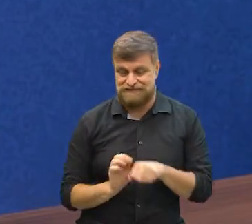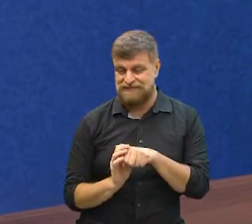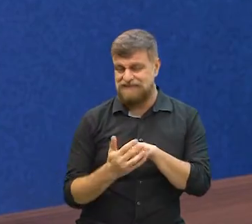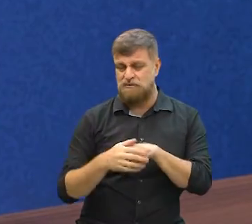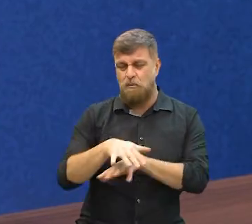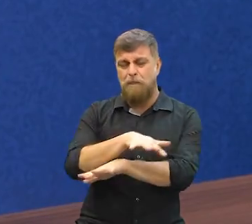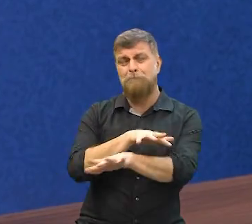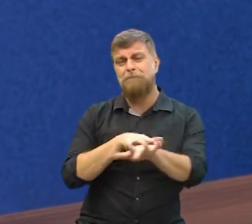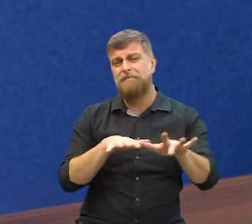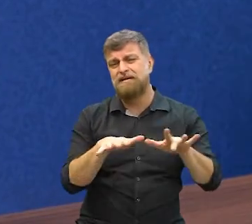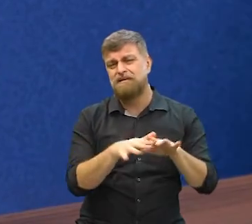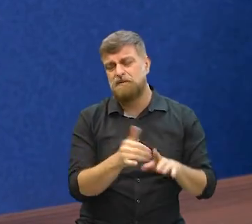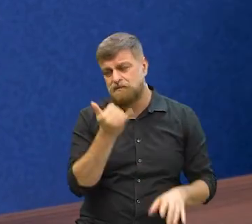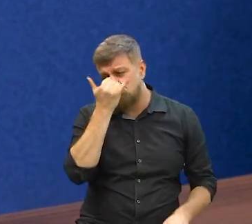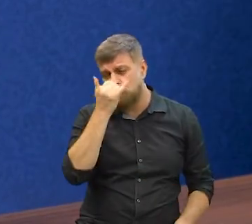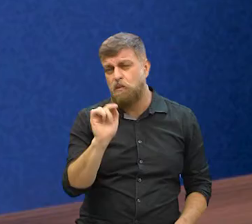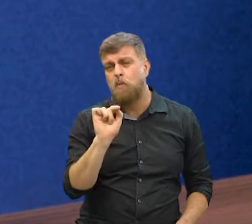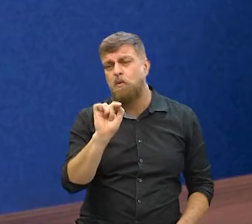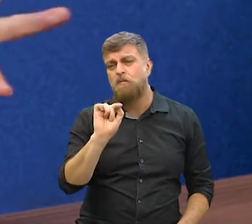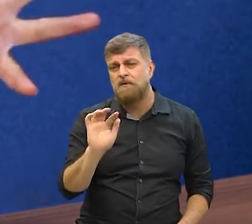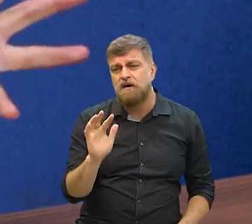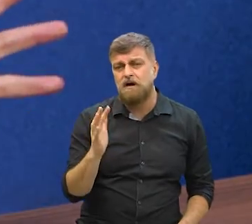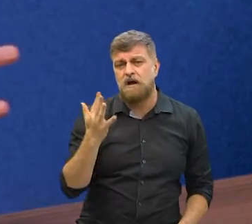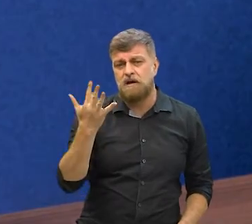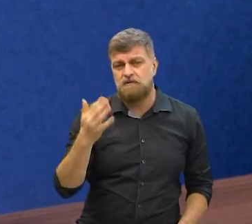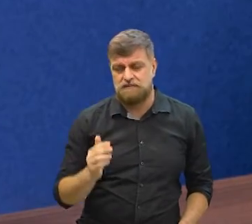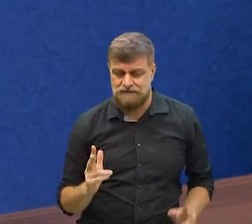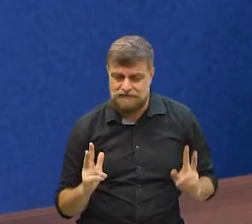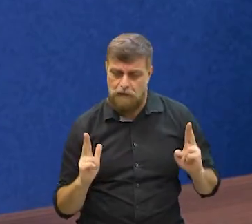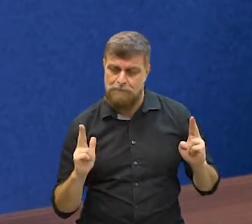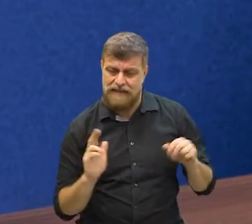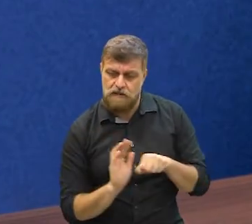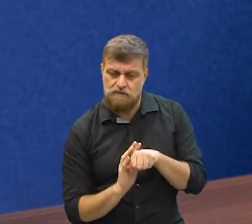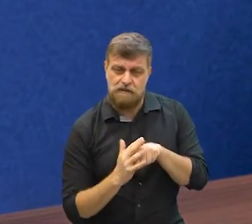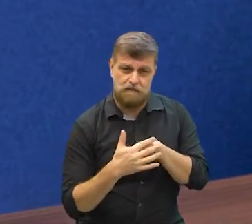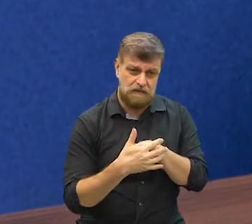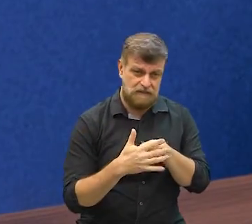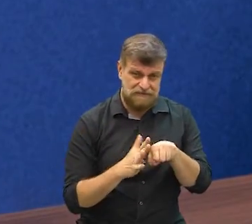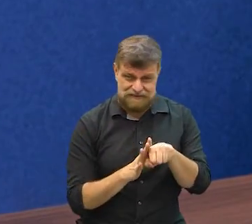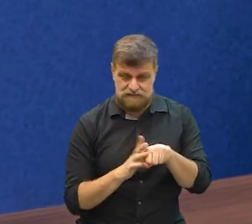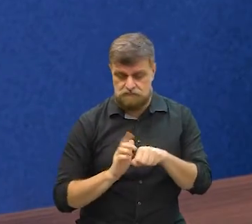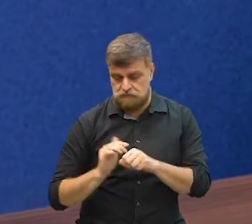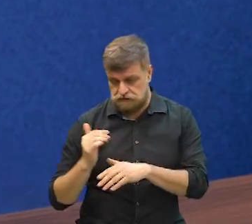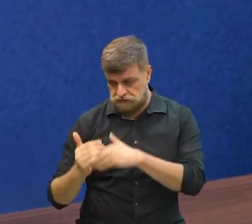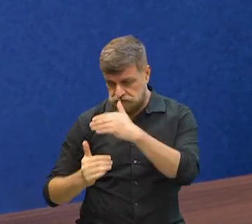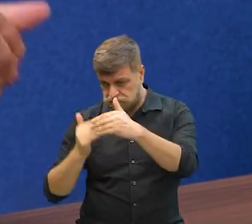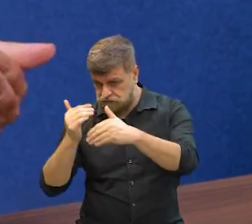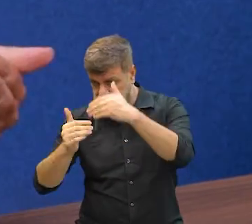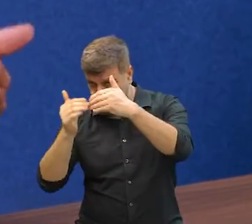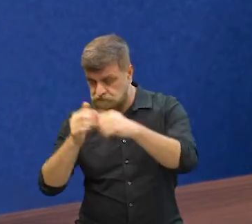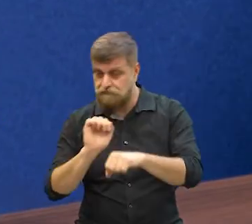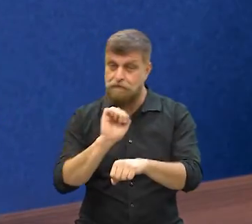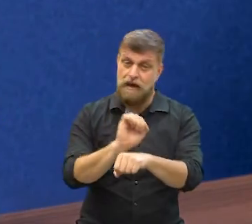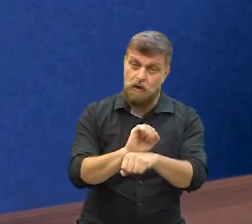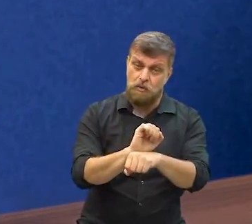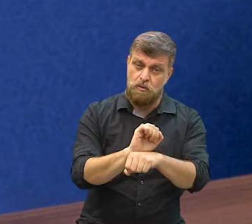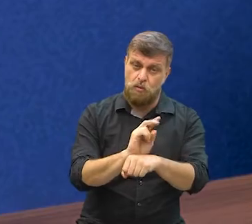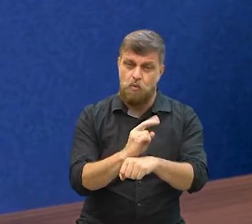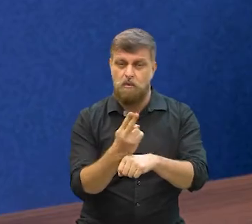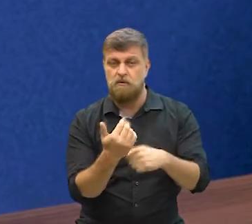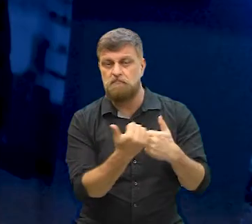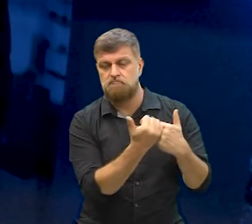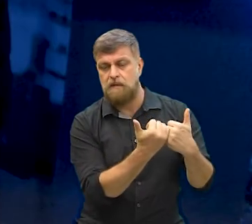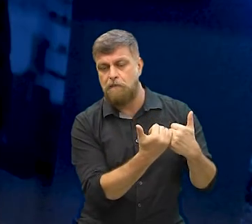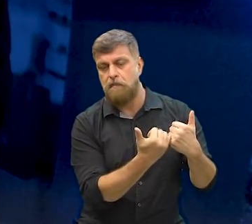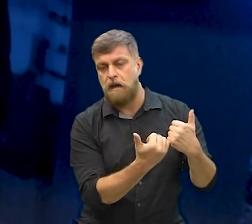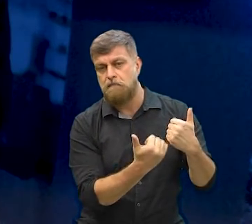Veio a pandemia, Aline, e como ficou o seu negócio nesse período? Ele prosperou? Ele